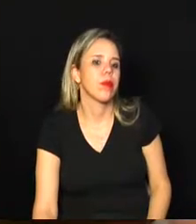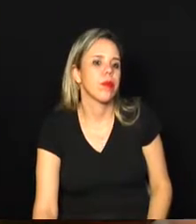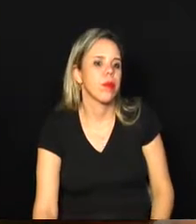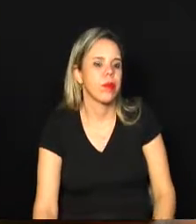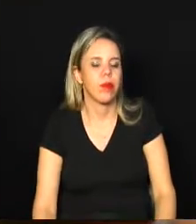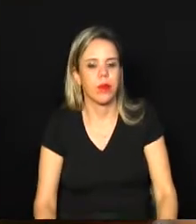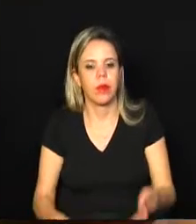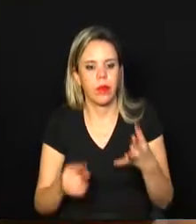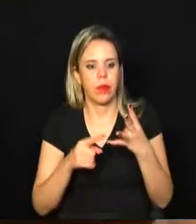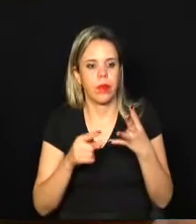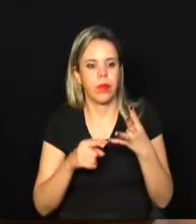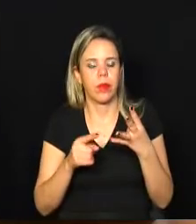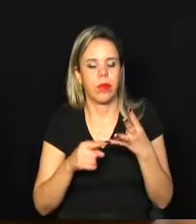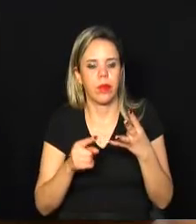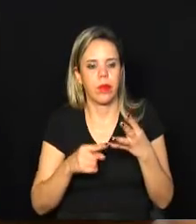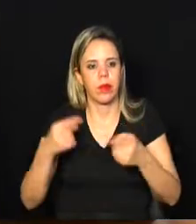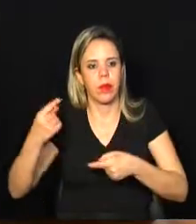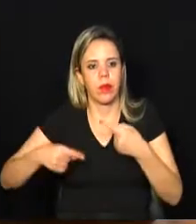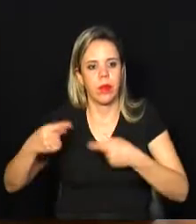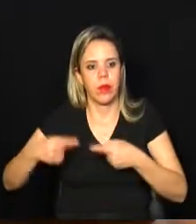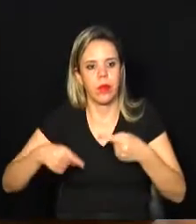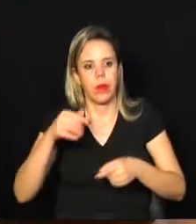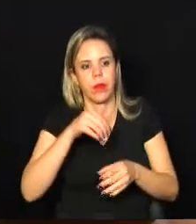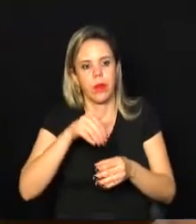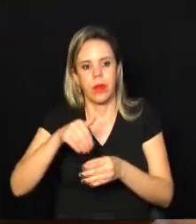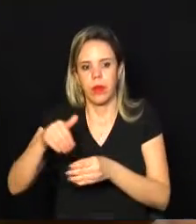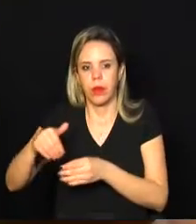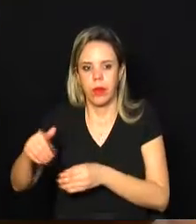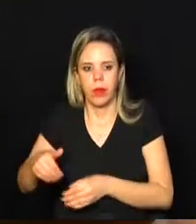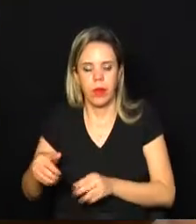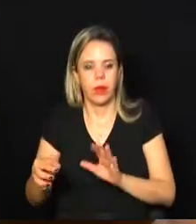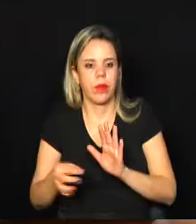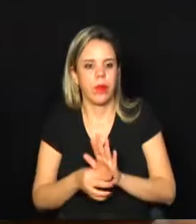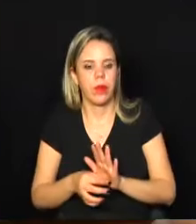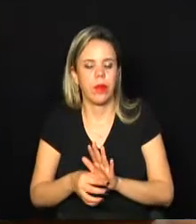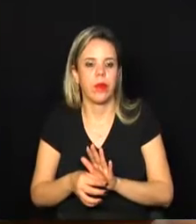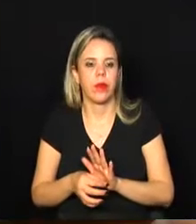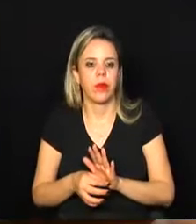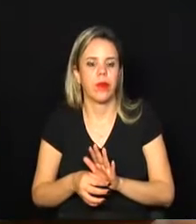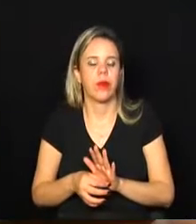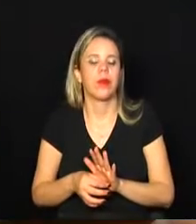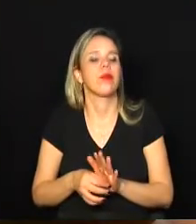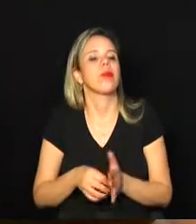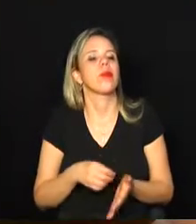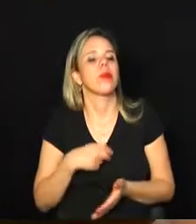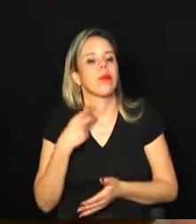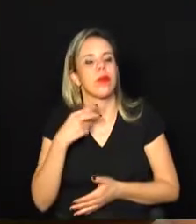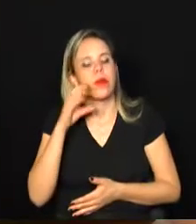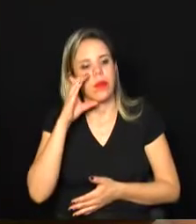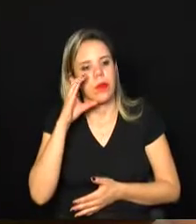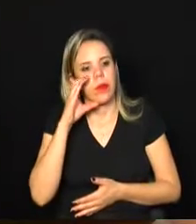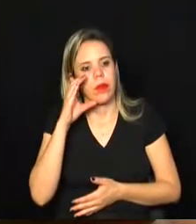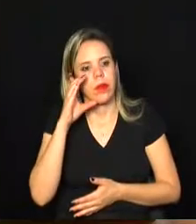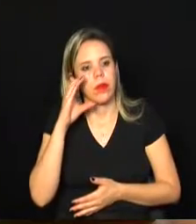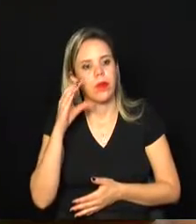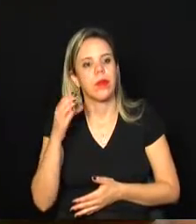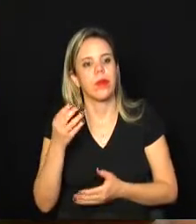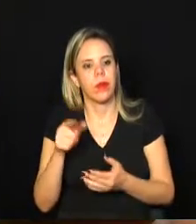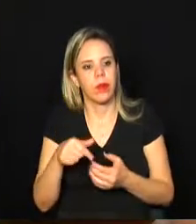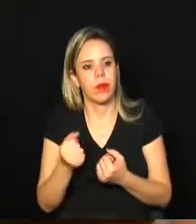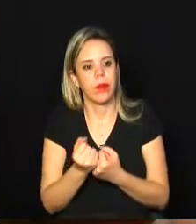o quarto item discussão e votação do parecer exarado pelo senhor Luiz Cirilo